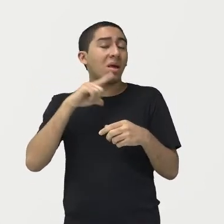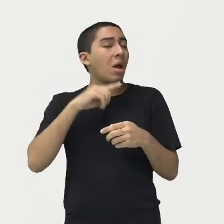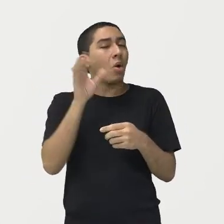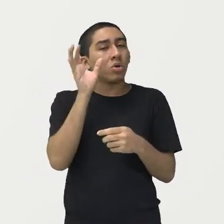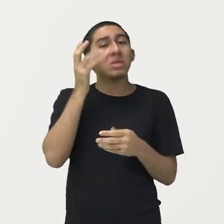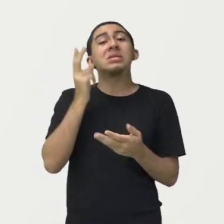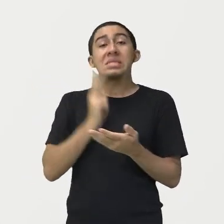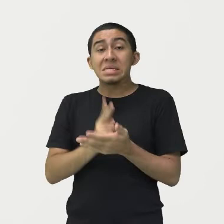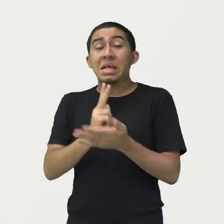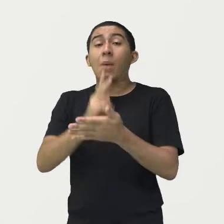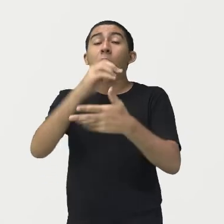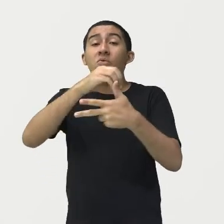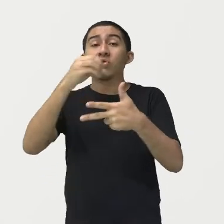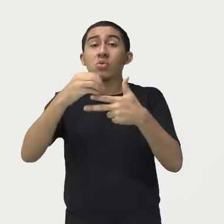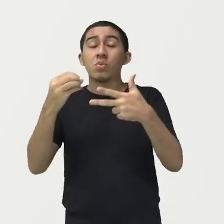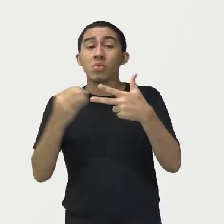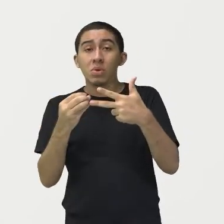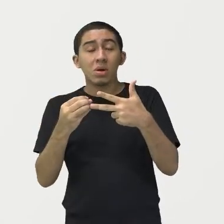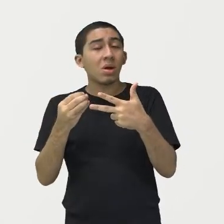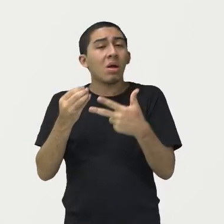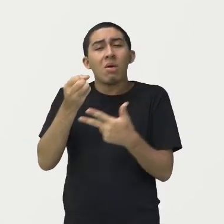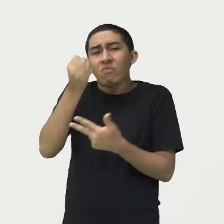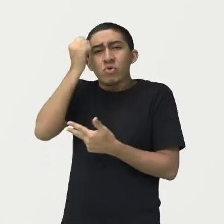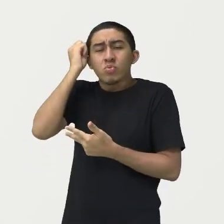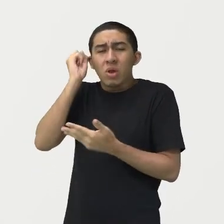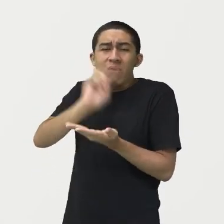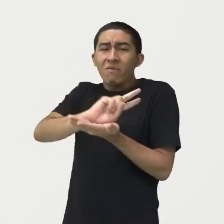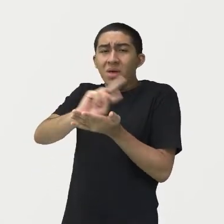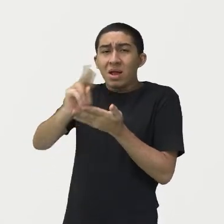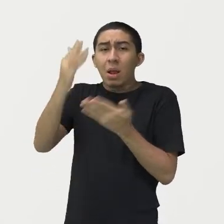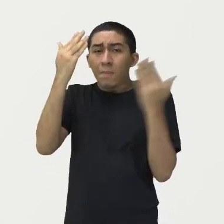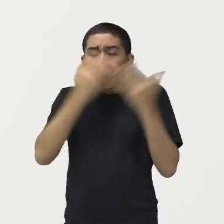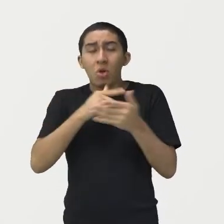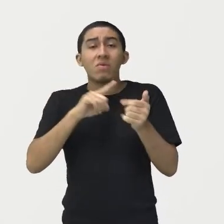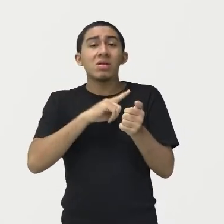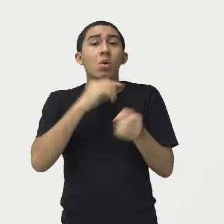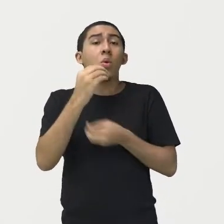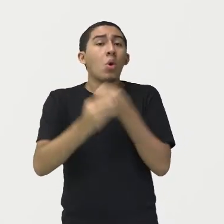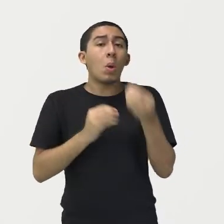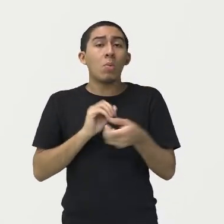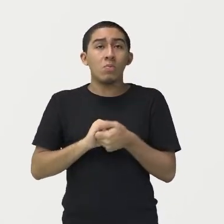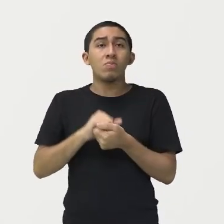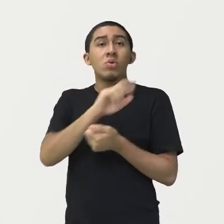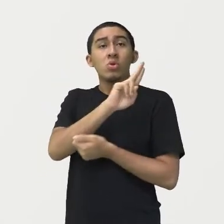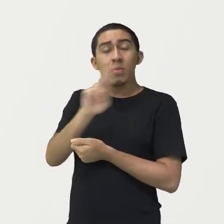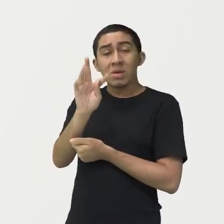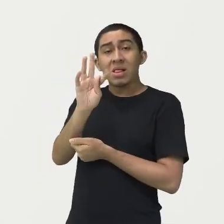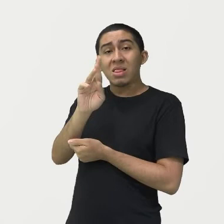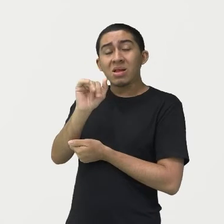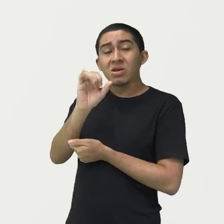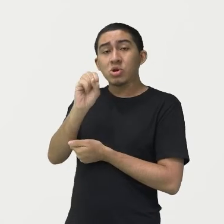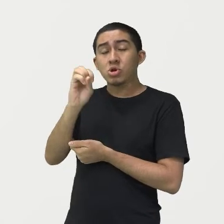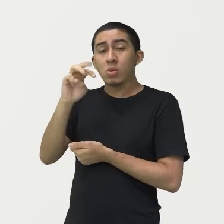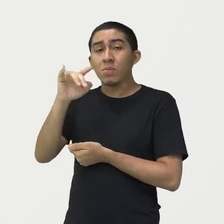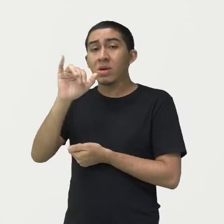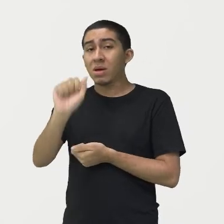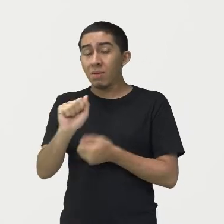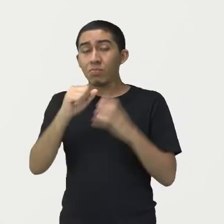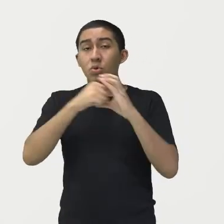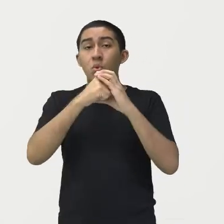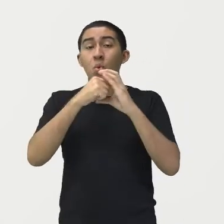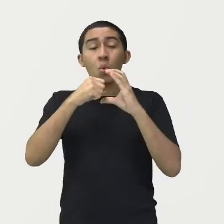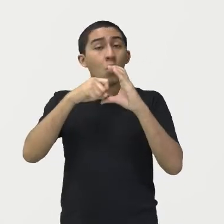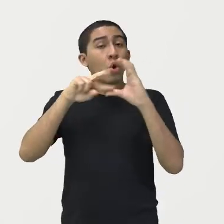nas provas do vestibular, se referir a essa mutação como trissomia do cromossomo 21. Porque no